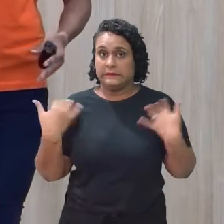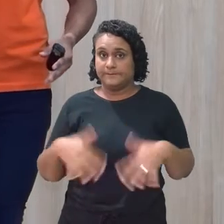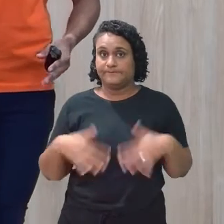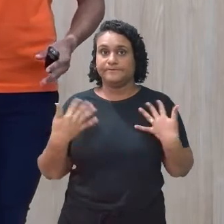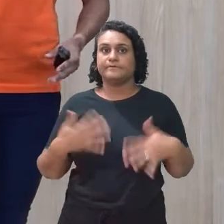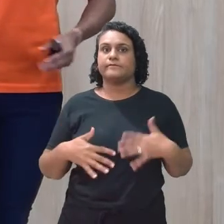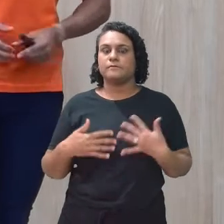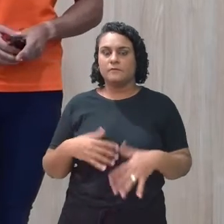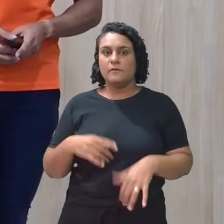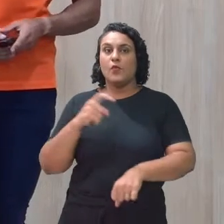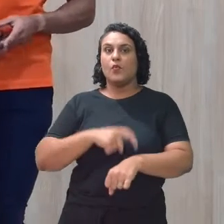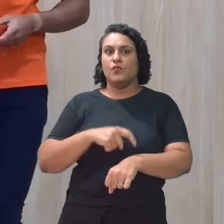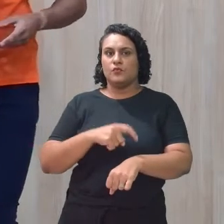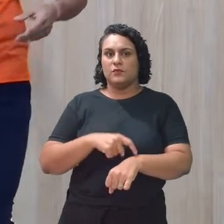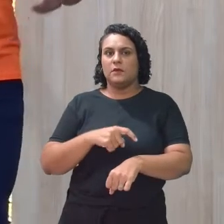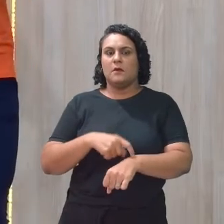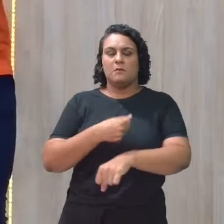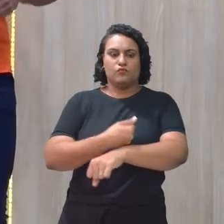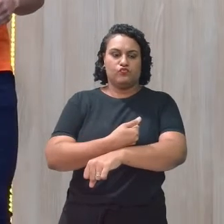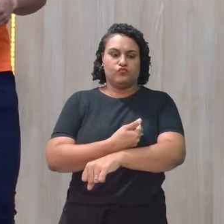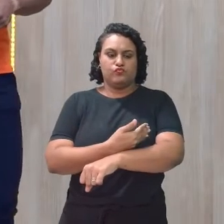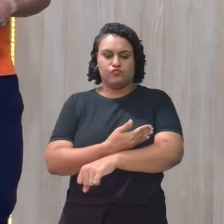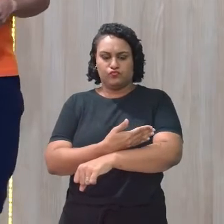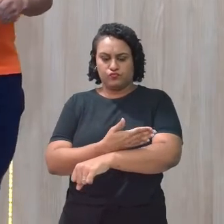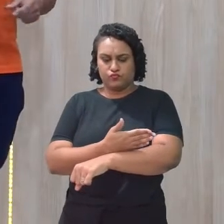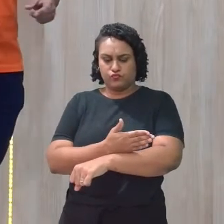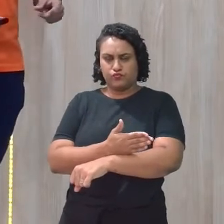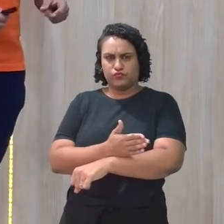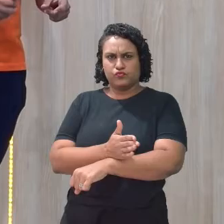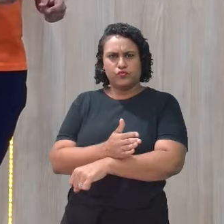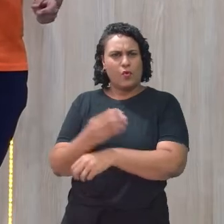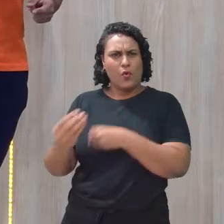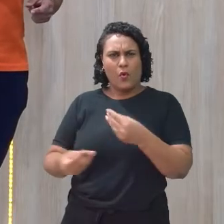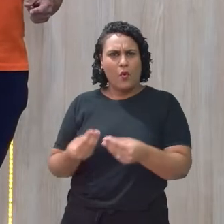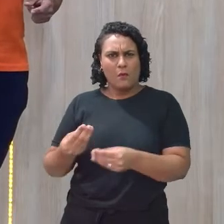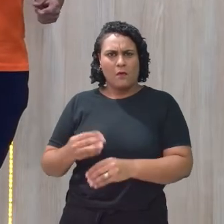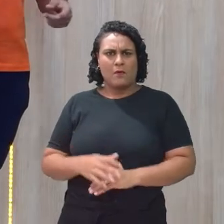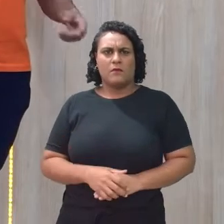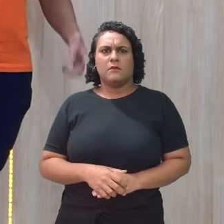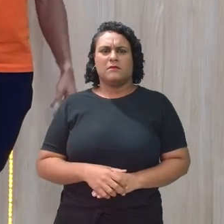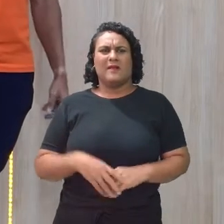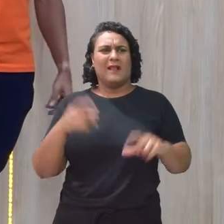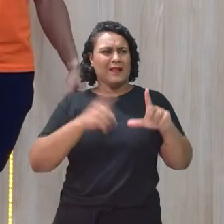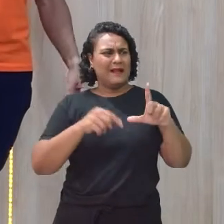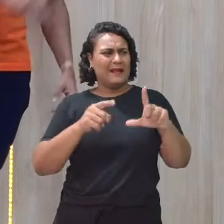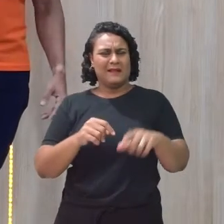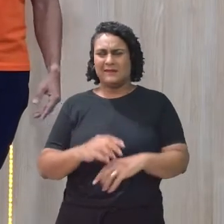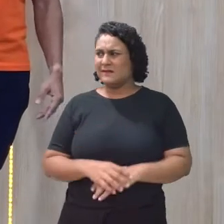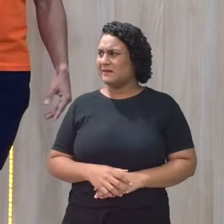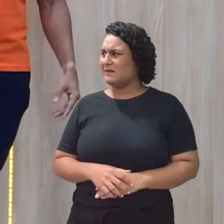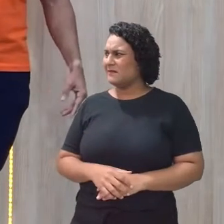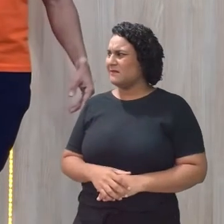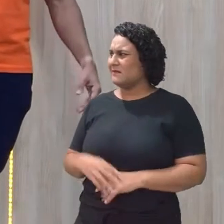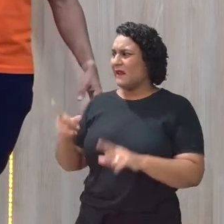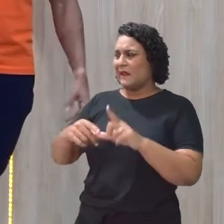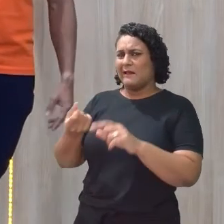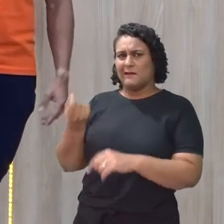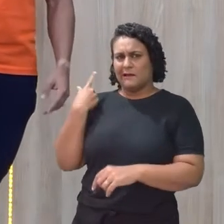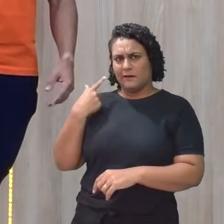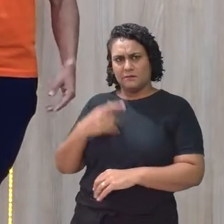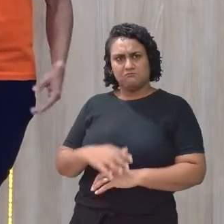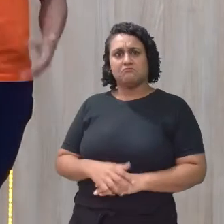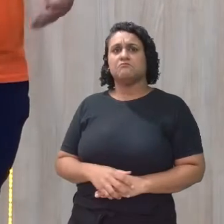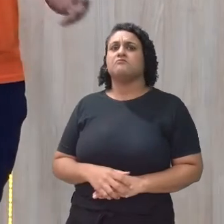Esse tempo aí que estavam passando, passasse com letras, hein, professor Tiago? Com letras por